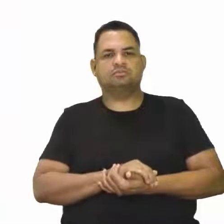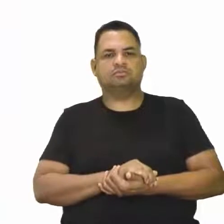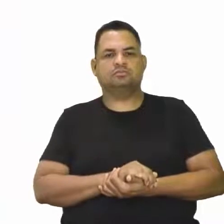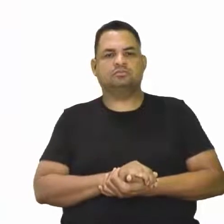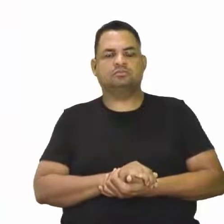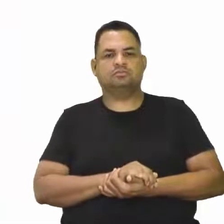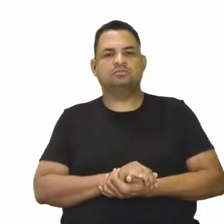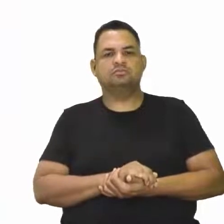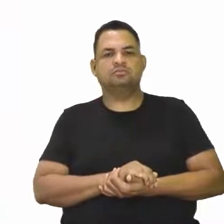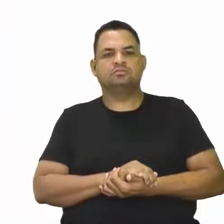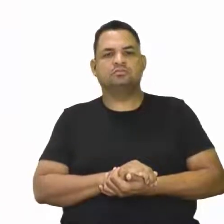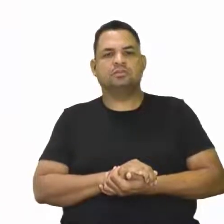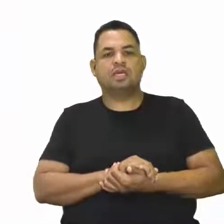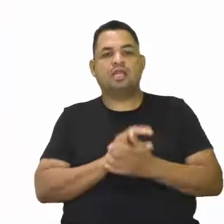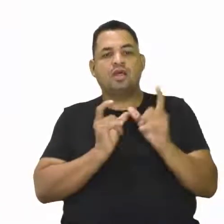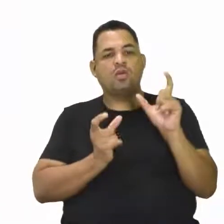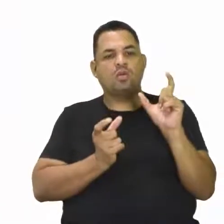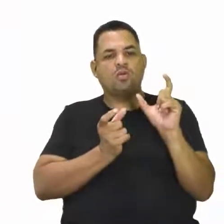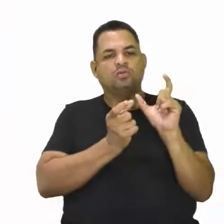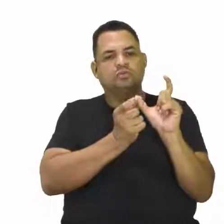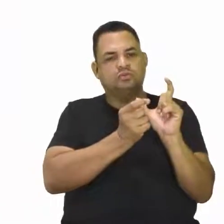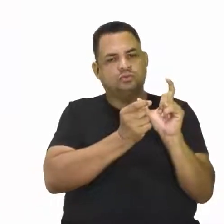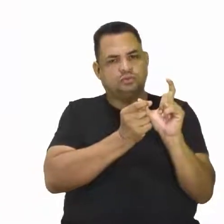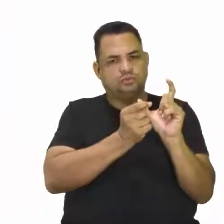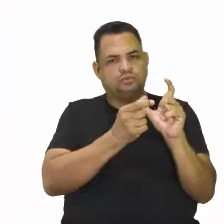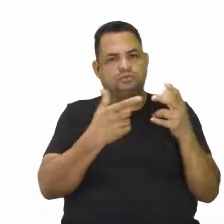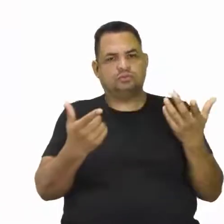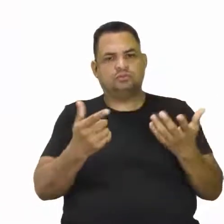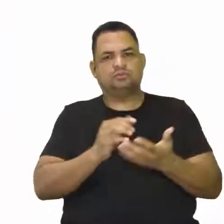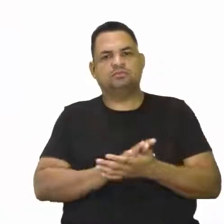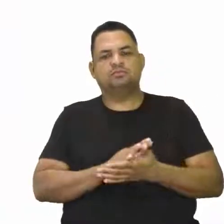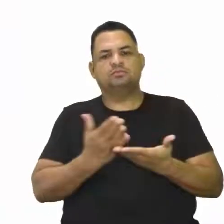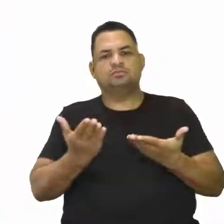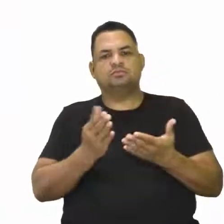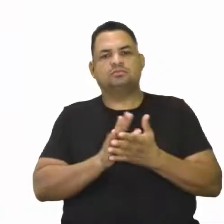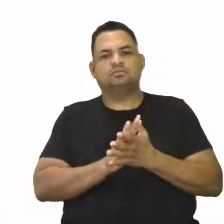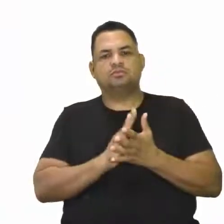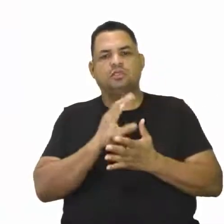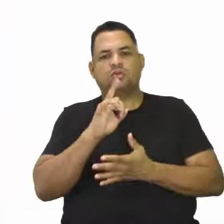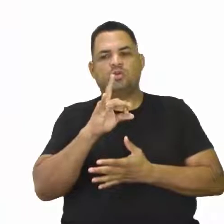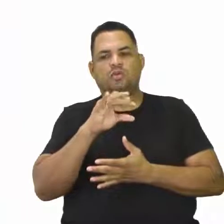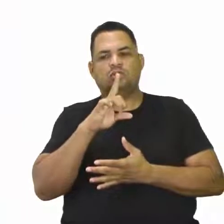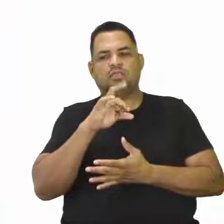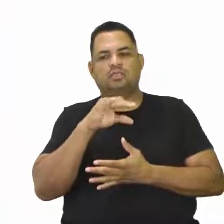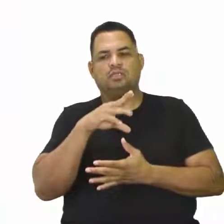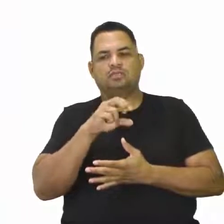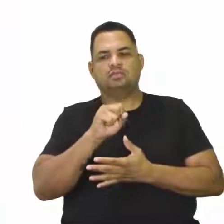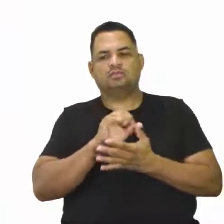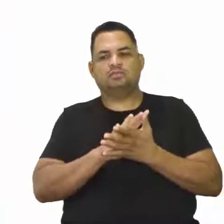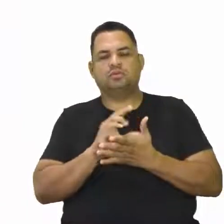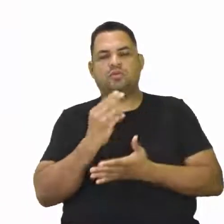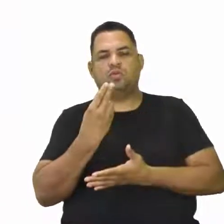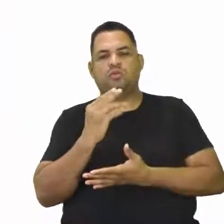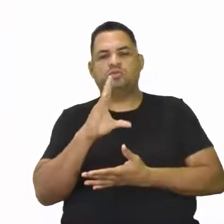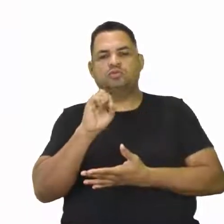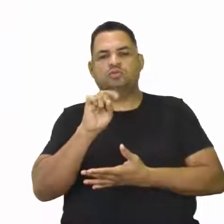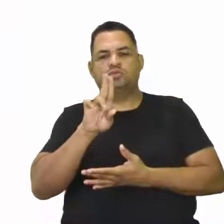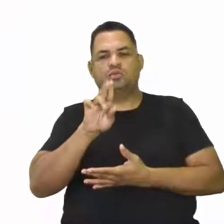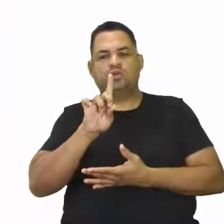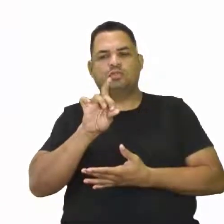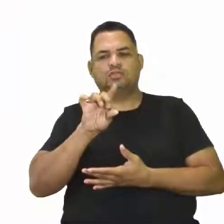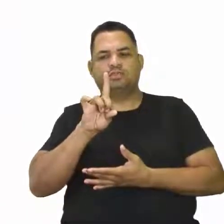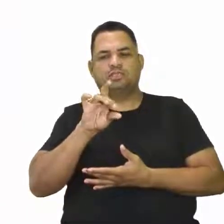las conjunciones, as conjunções que são coordenadas ou subordinadas. Isso